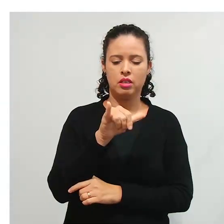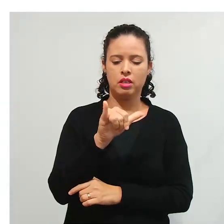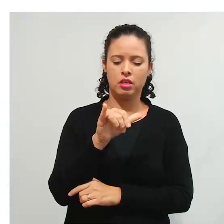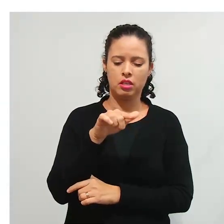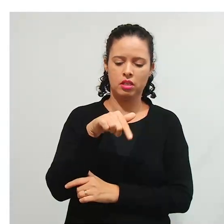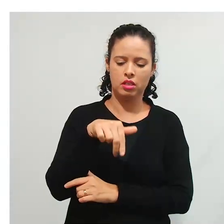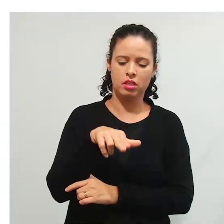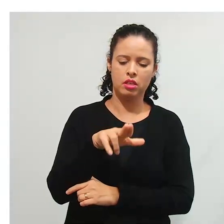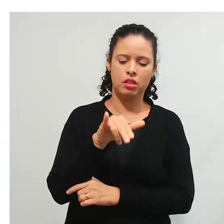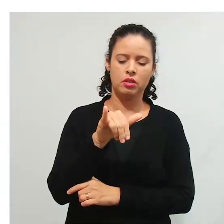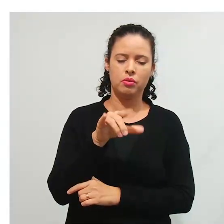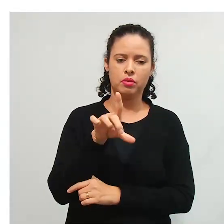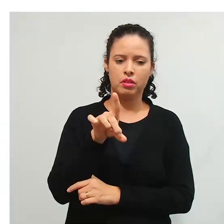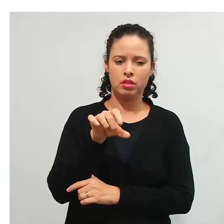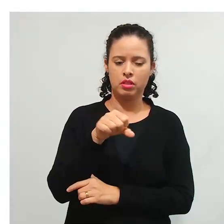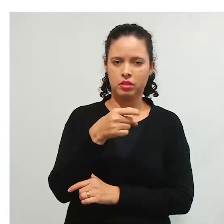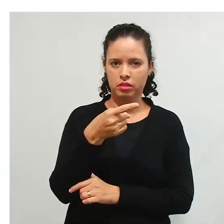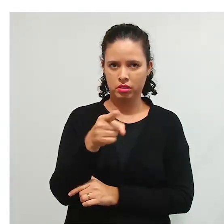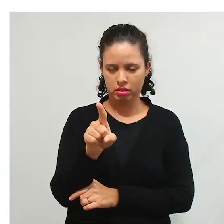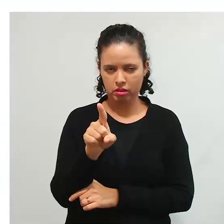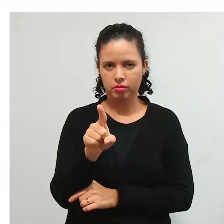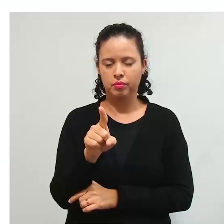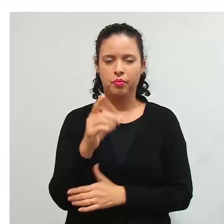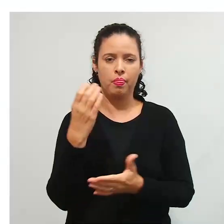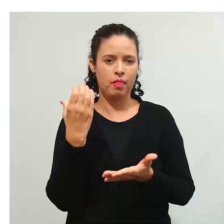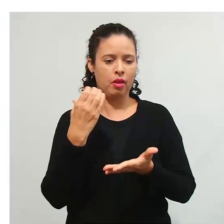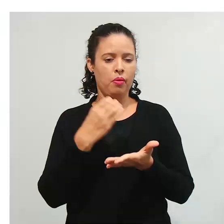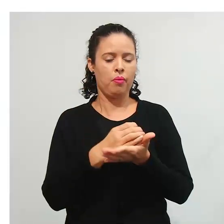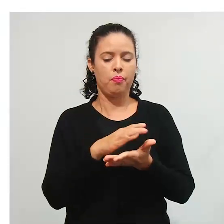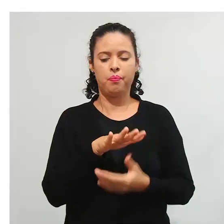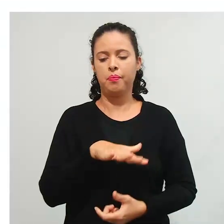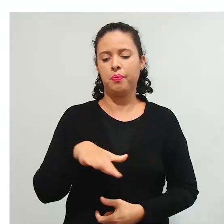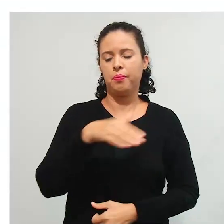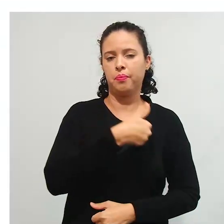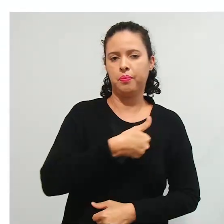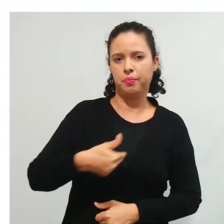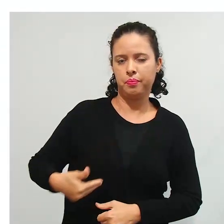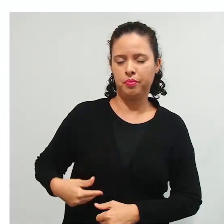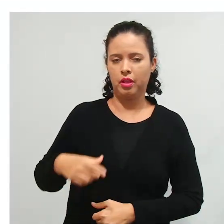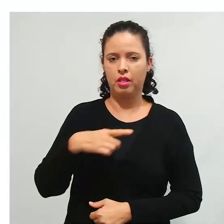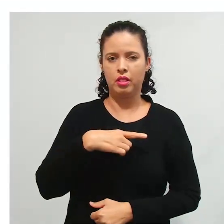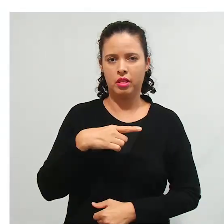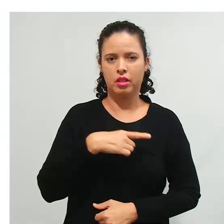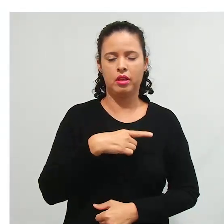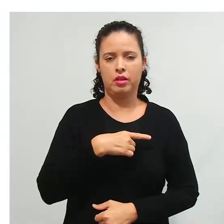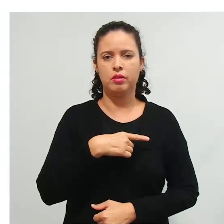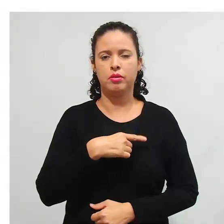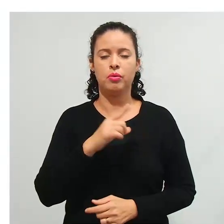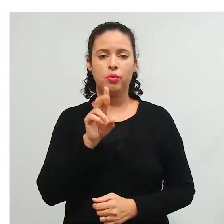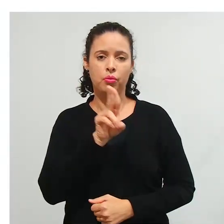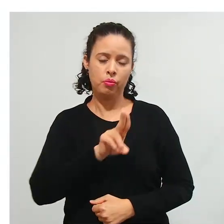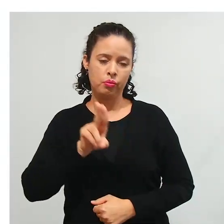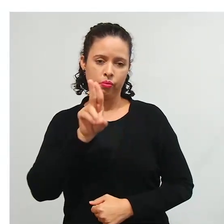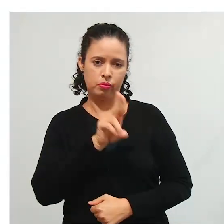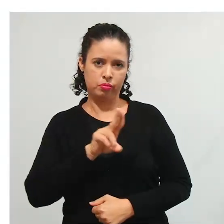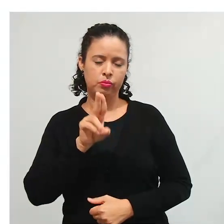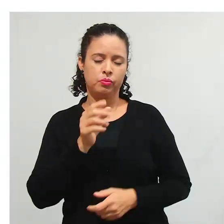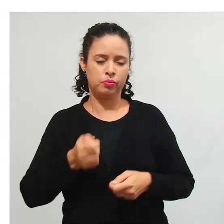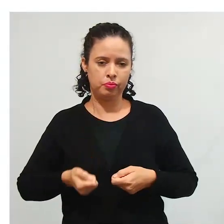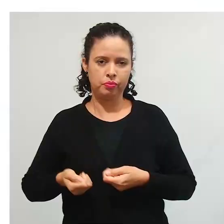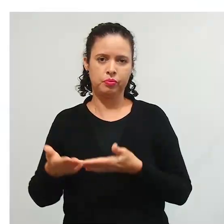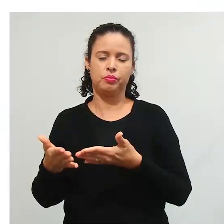etapa? Então, o plano de contas aplicado ao setor público incluiu a fase de execução da despesa